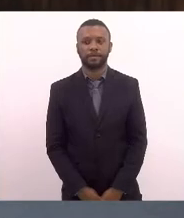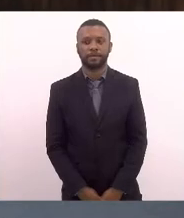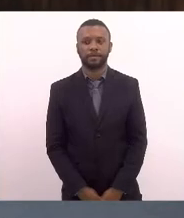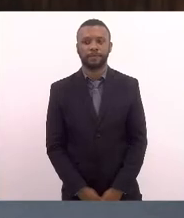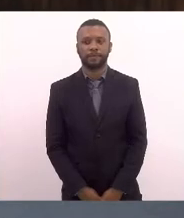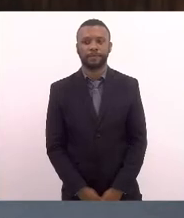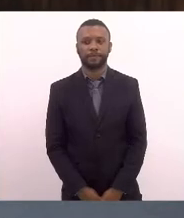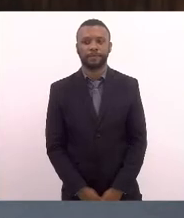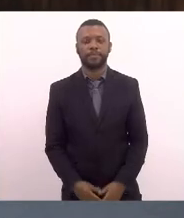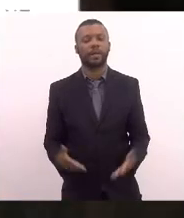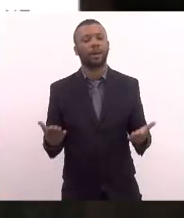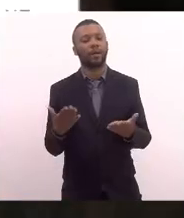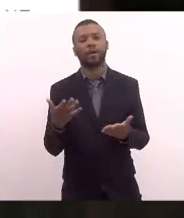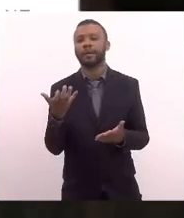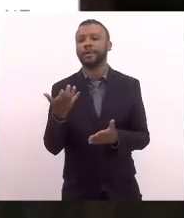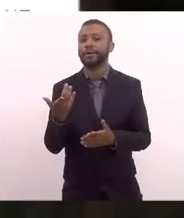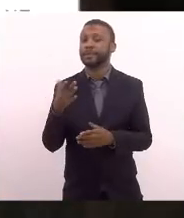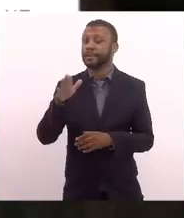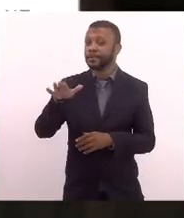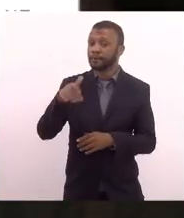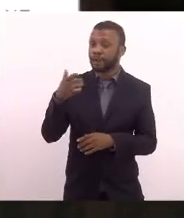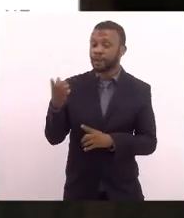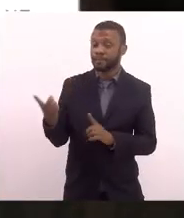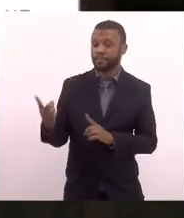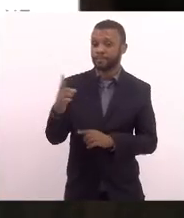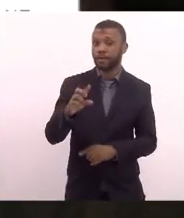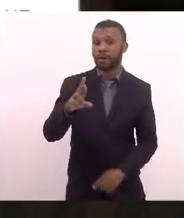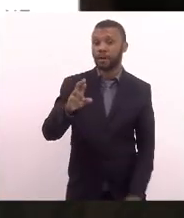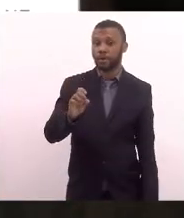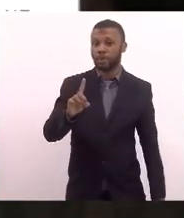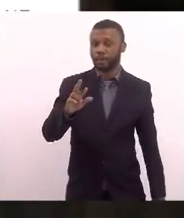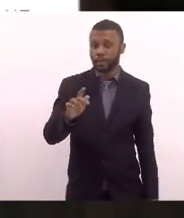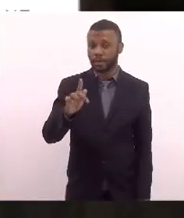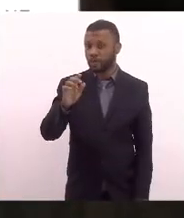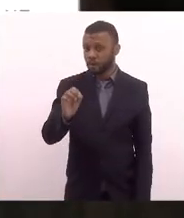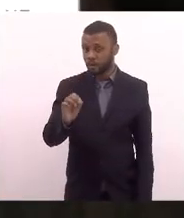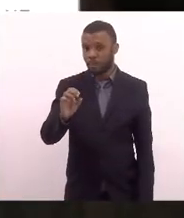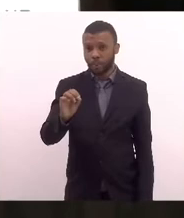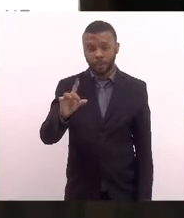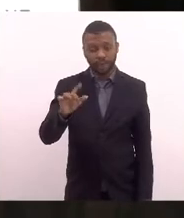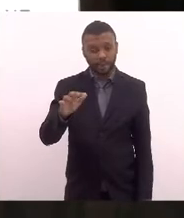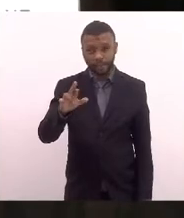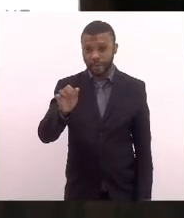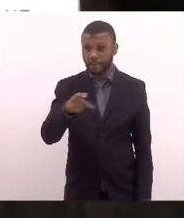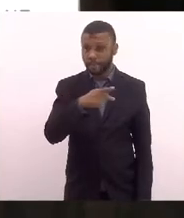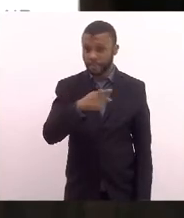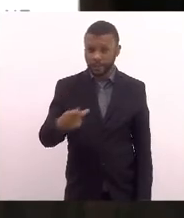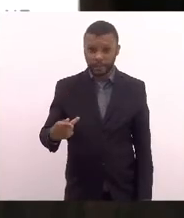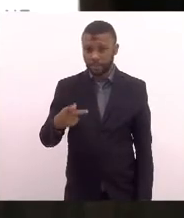Queria chamar o senhor Rodrigo Oliveira, presidente do COSEMES Rio de Janeiro.